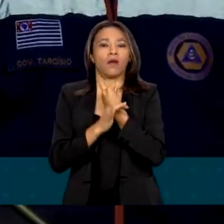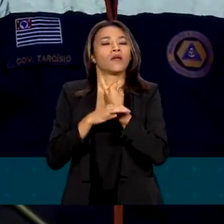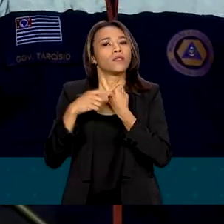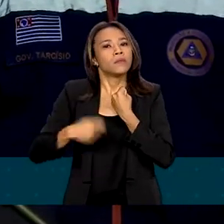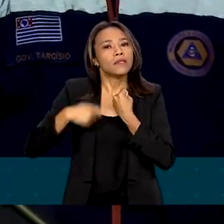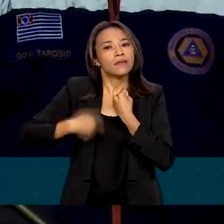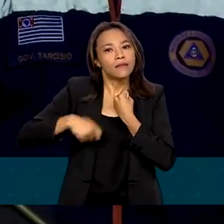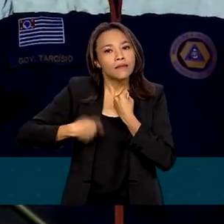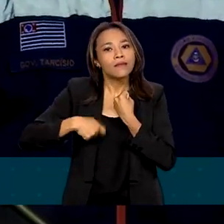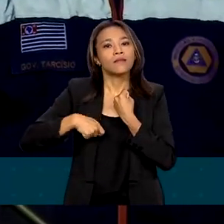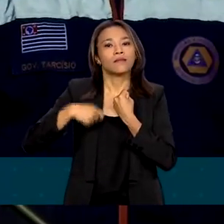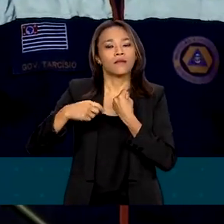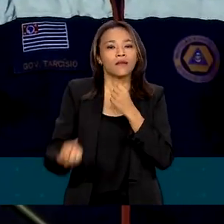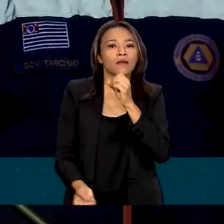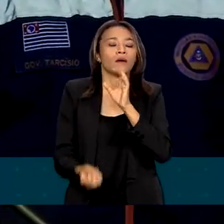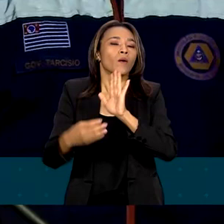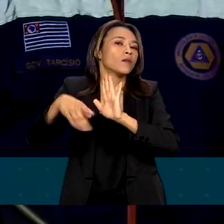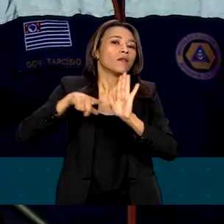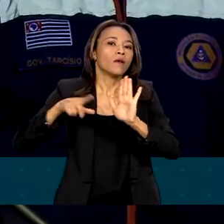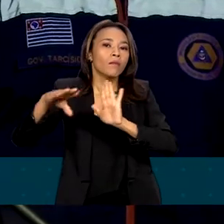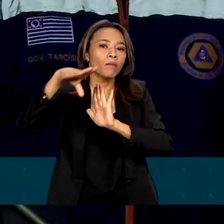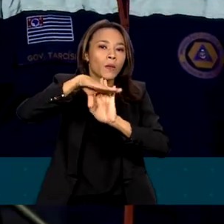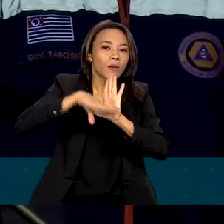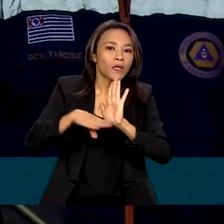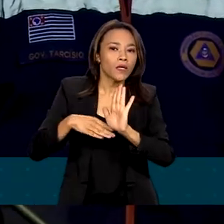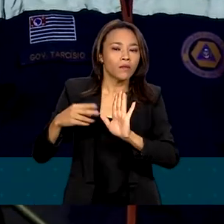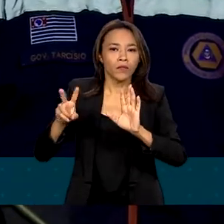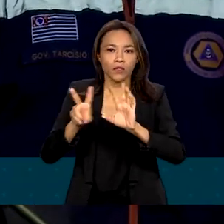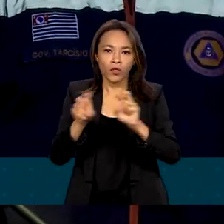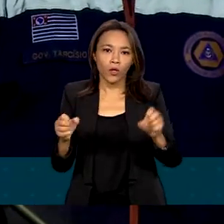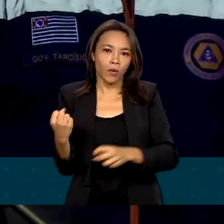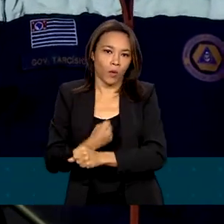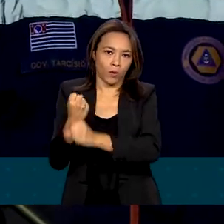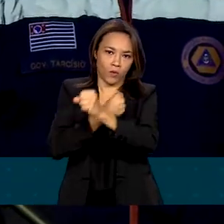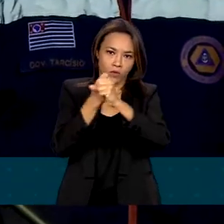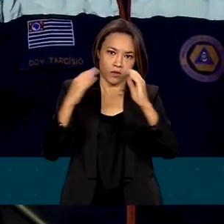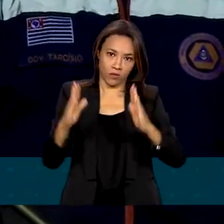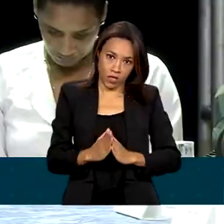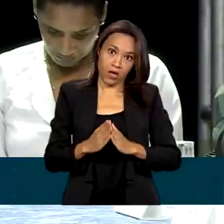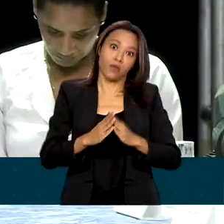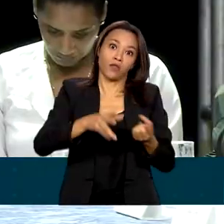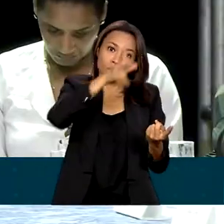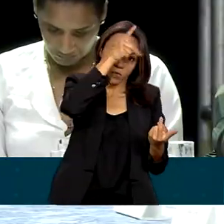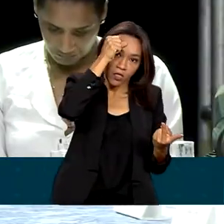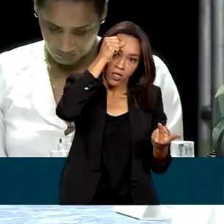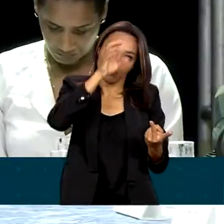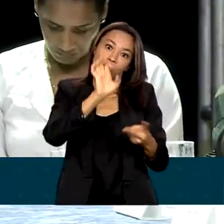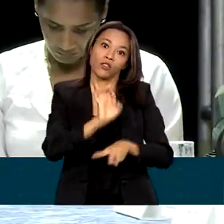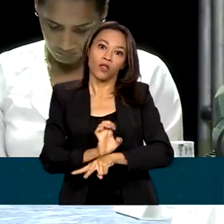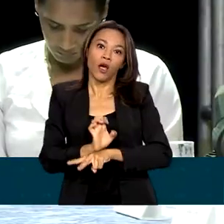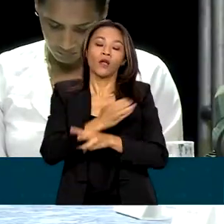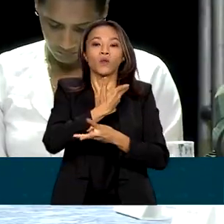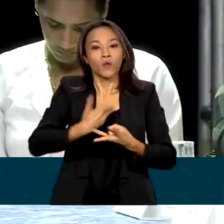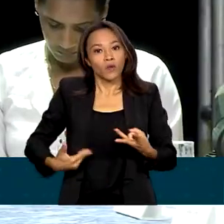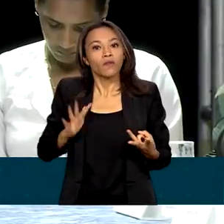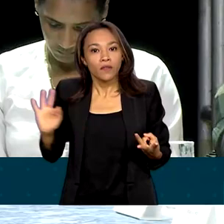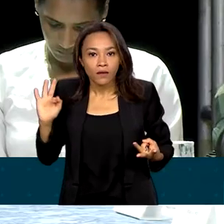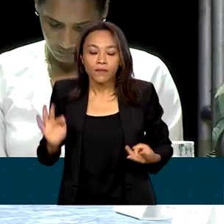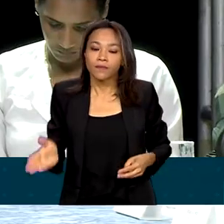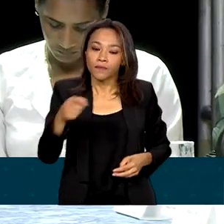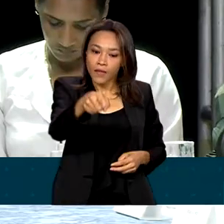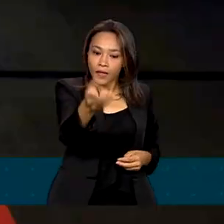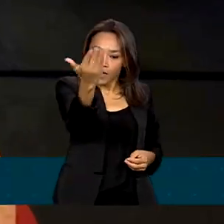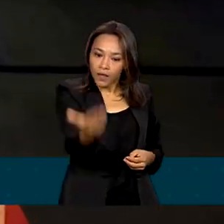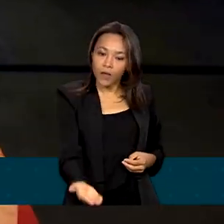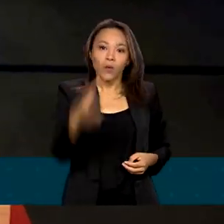de você ter programas habitacionais município estado e união segundo o prefeito de São Sebastião Felipe